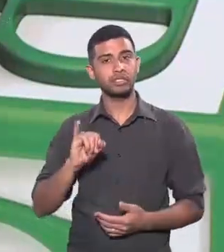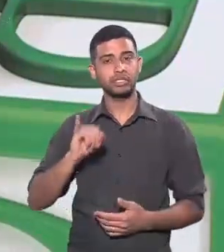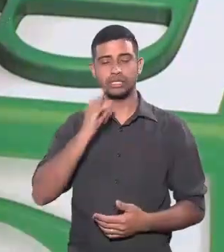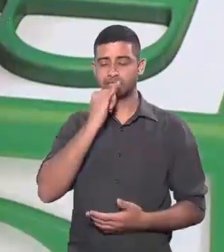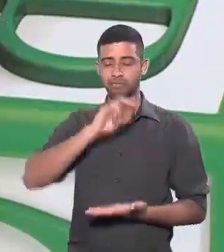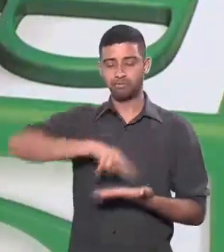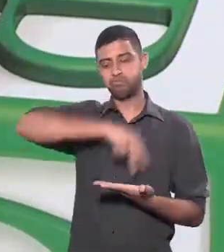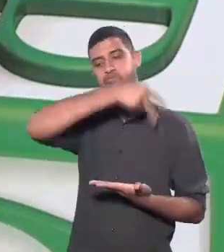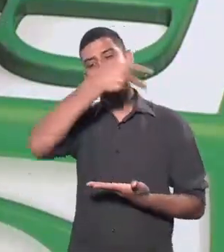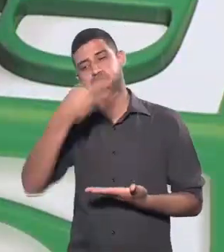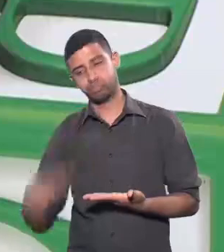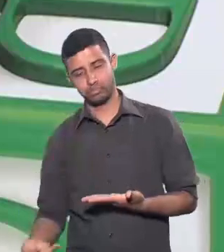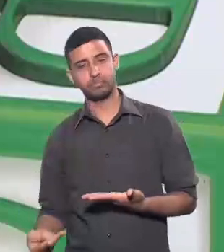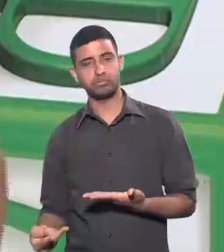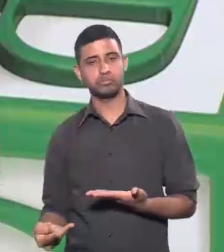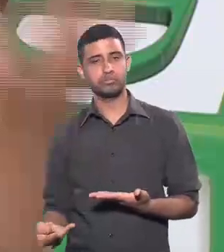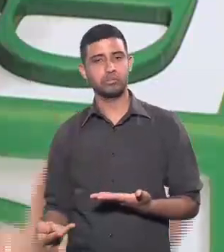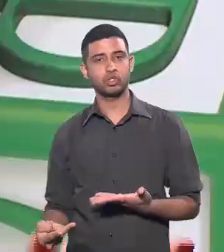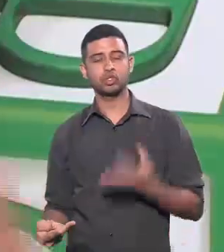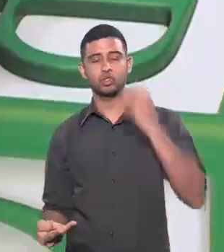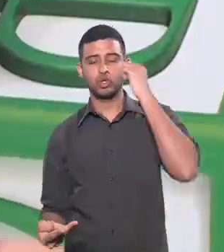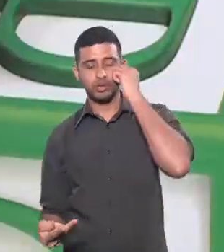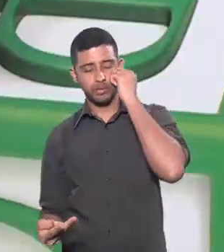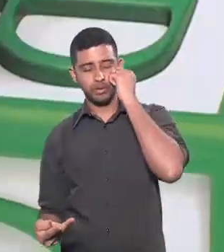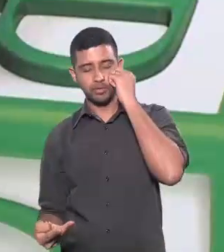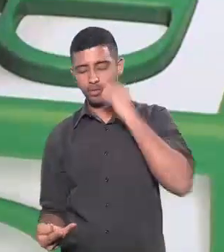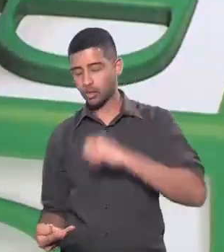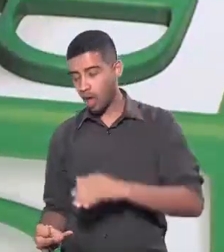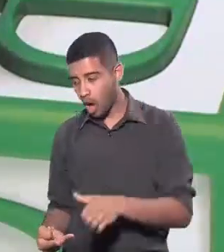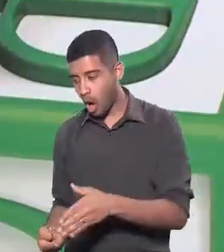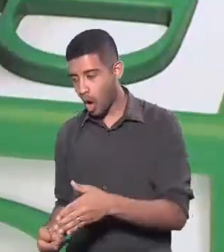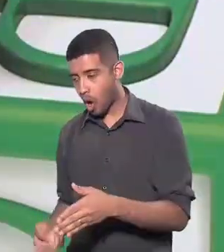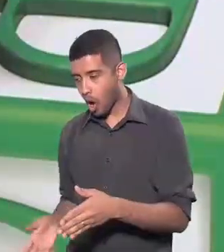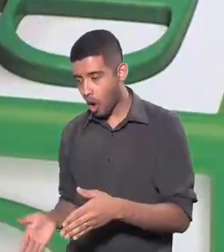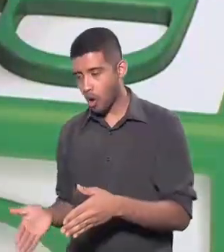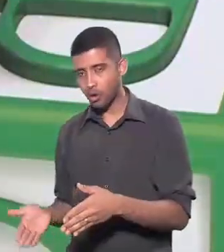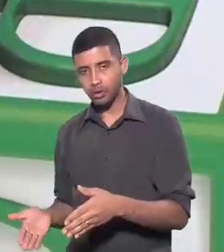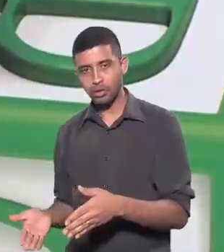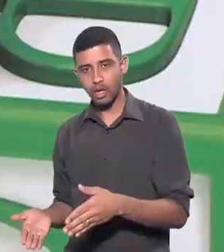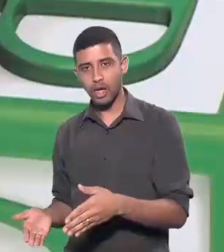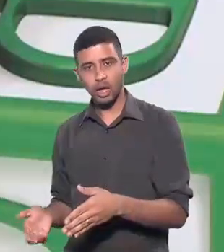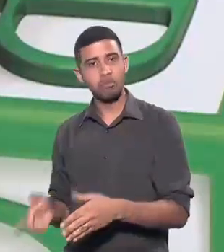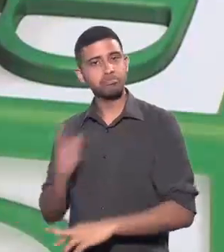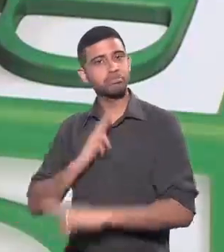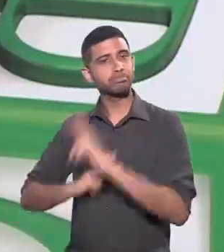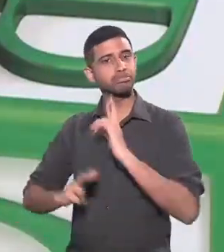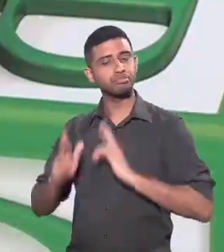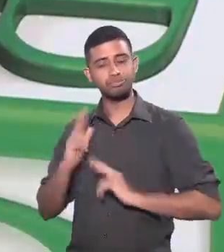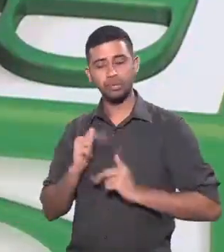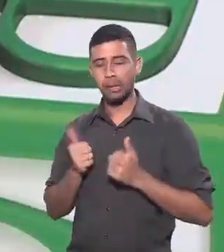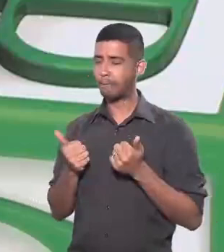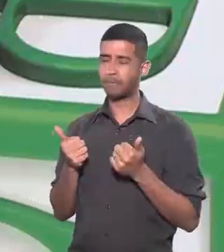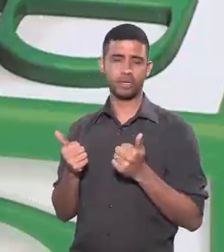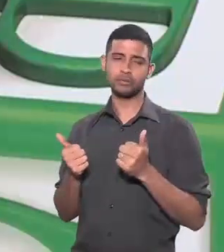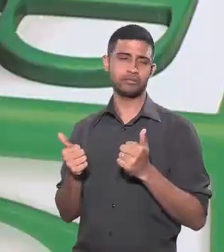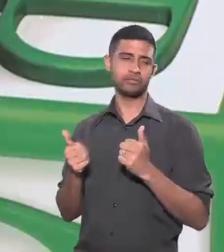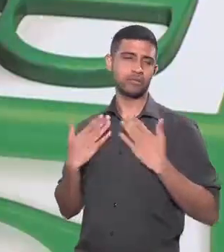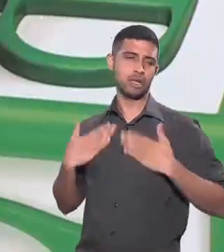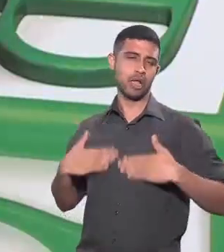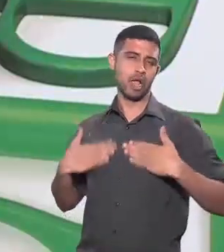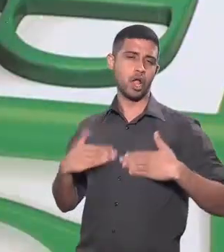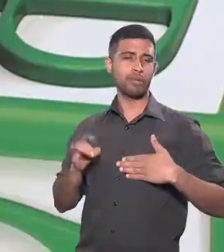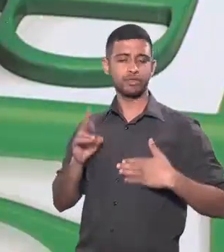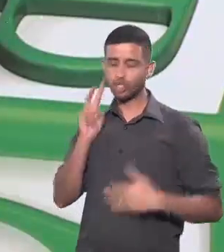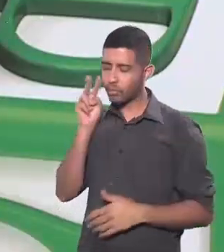aquela queda, né, que a criança, ela dormiu, mas você, né, e ela está responsiva, tudo bem, só